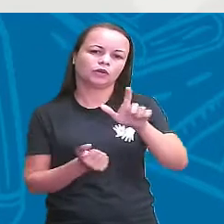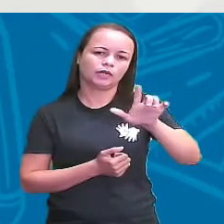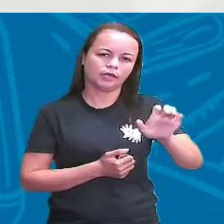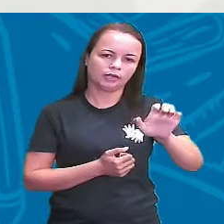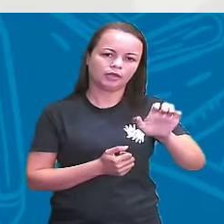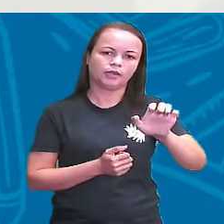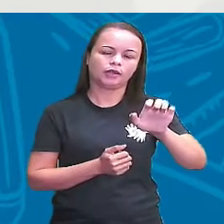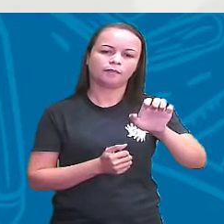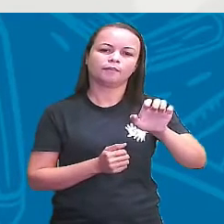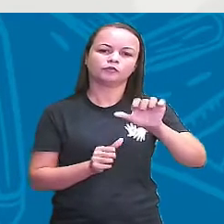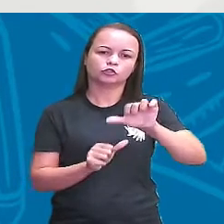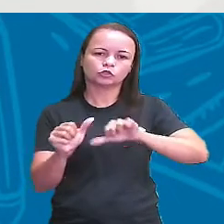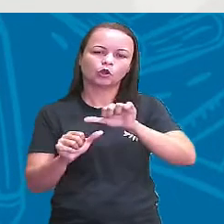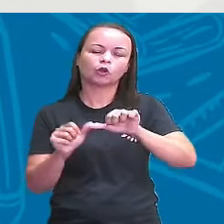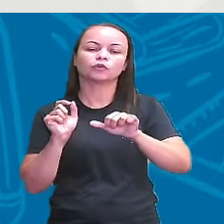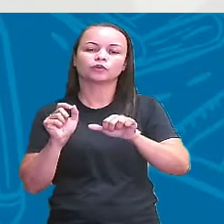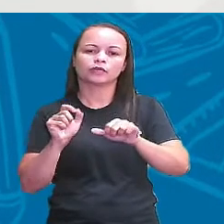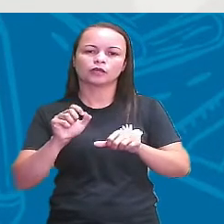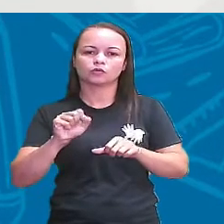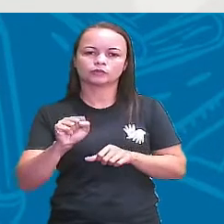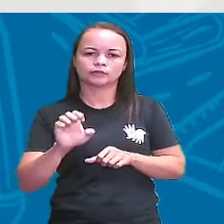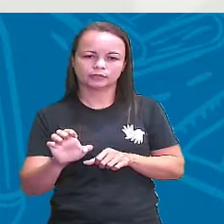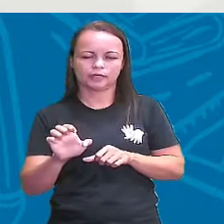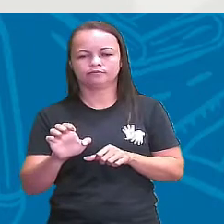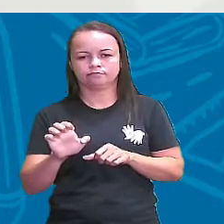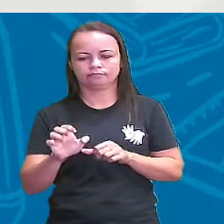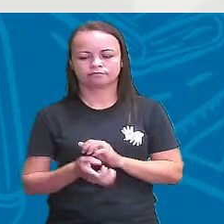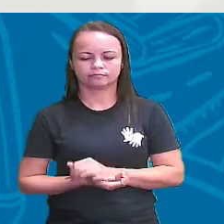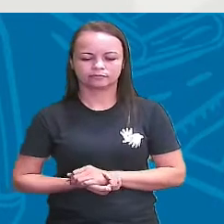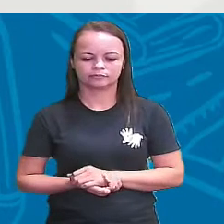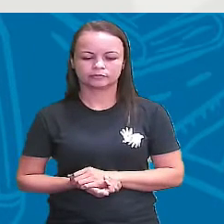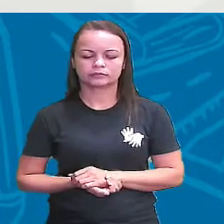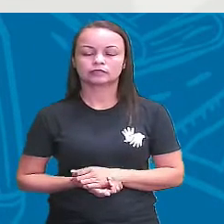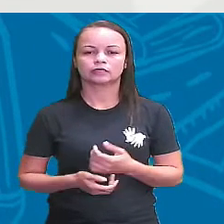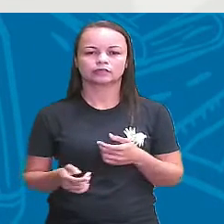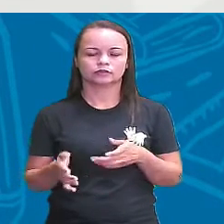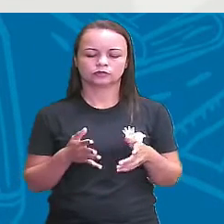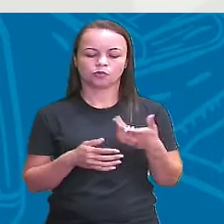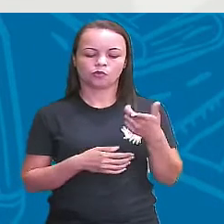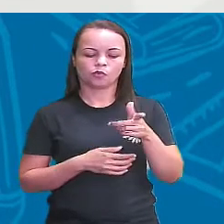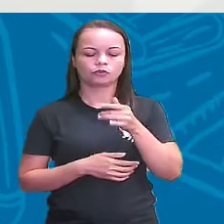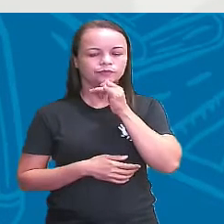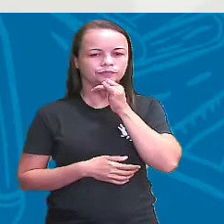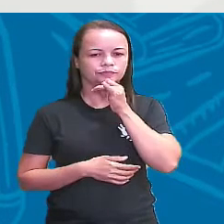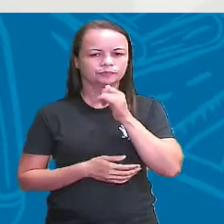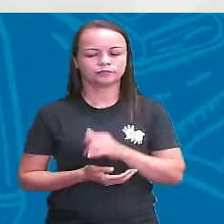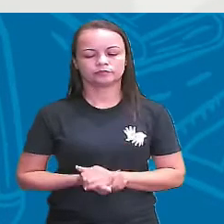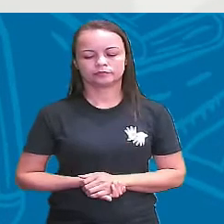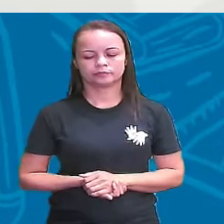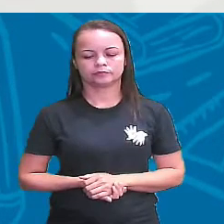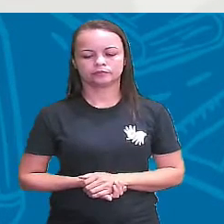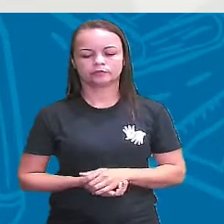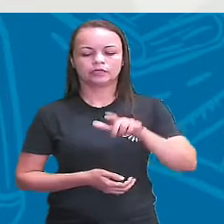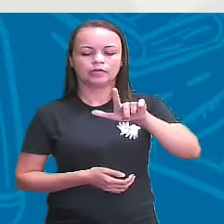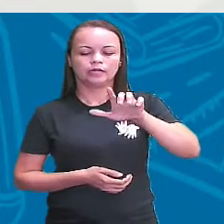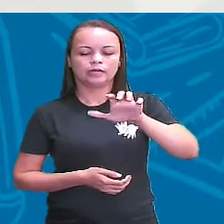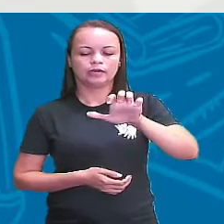para que não fique uma coisa tão feia de se ouvir. A mesma coisa, ó, o outro exemplo. Les di